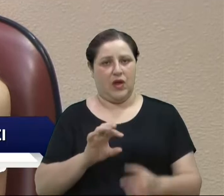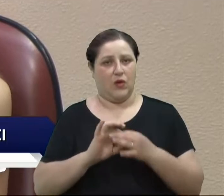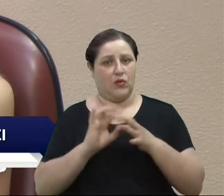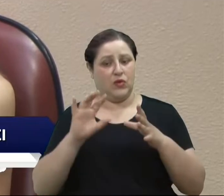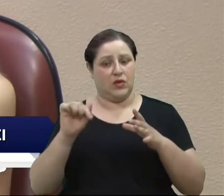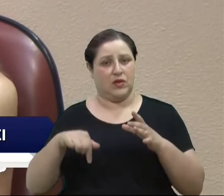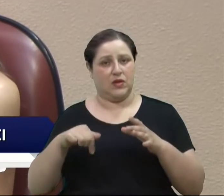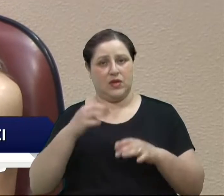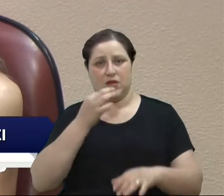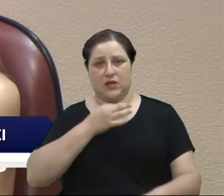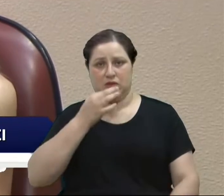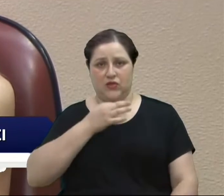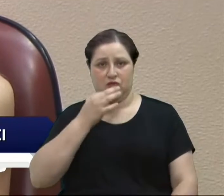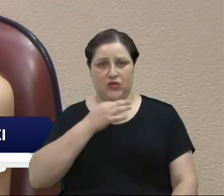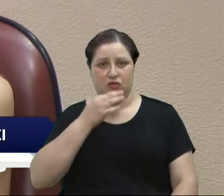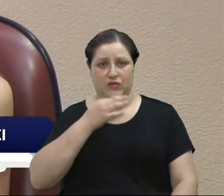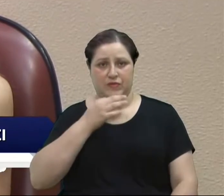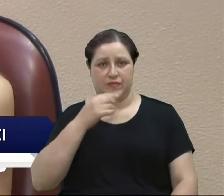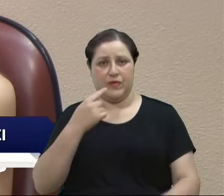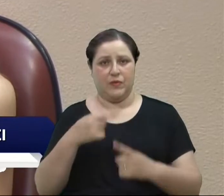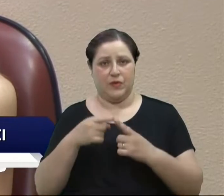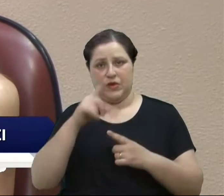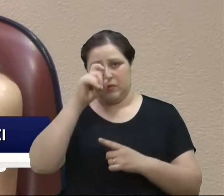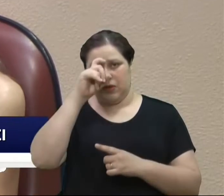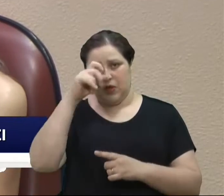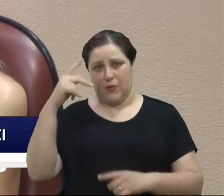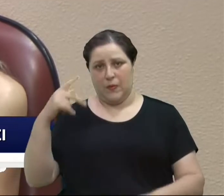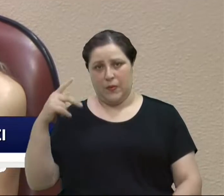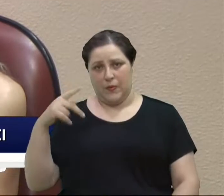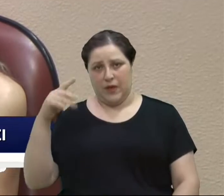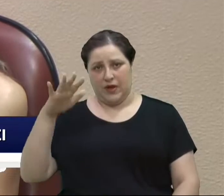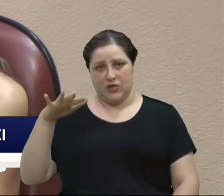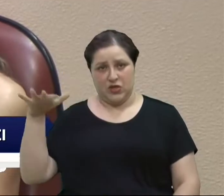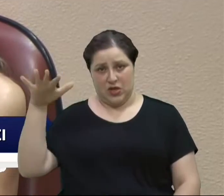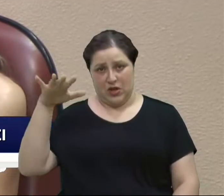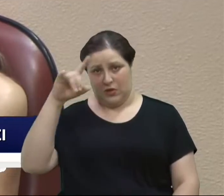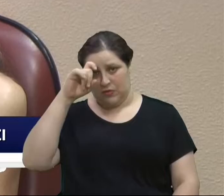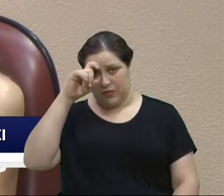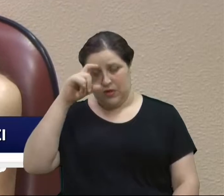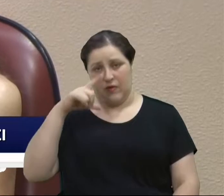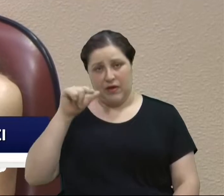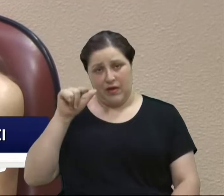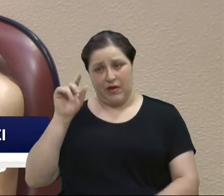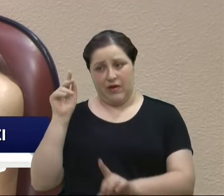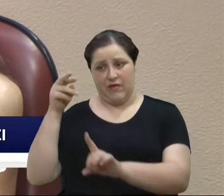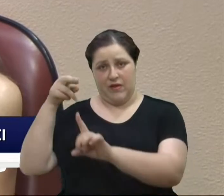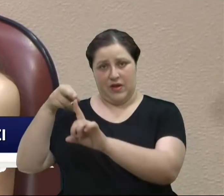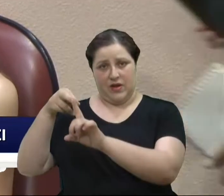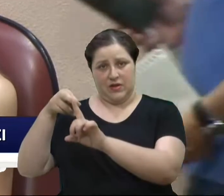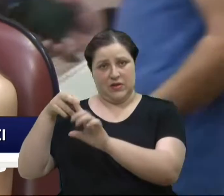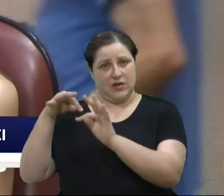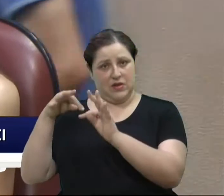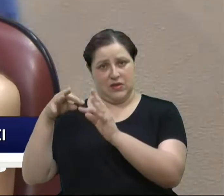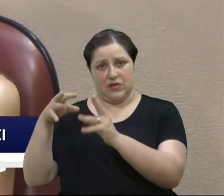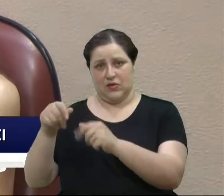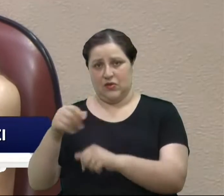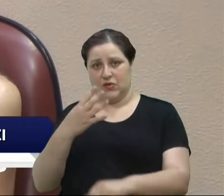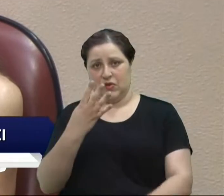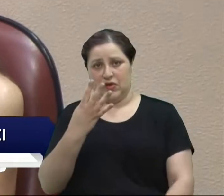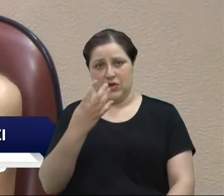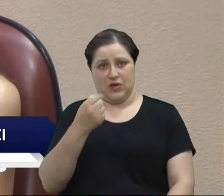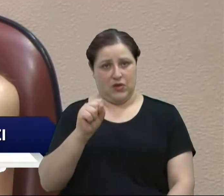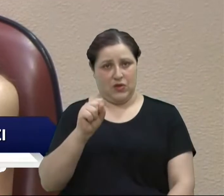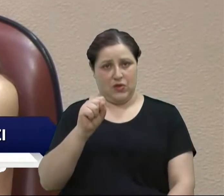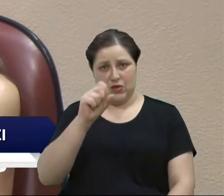município, porque os hospitais Pompeia e Geral são hospitais que são referência para todos os 48 municípios da